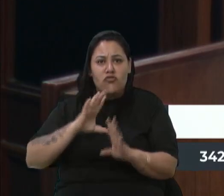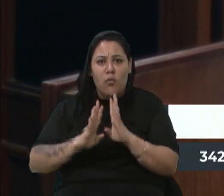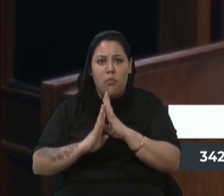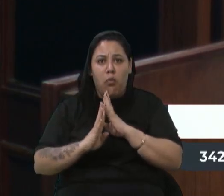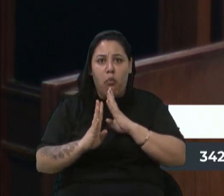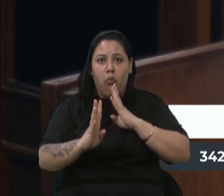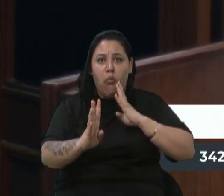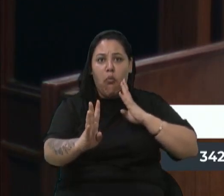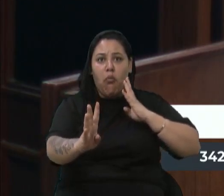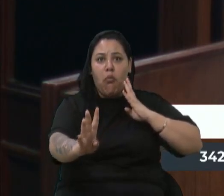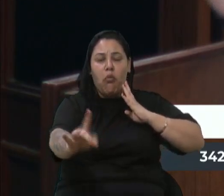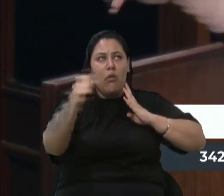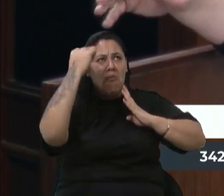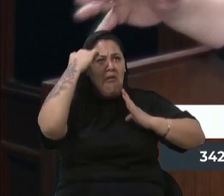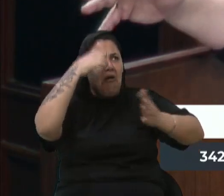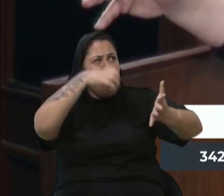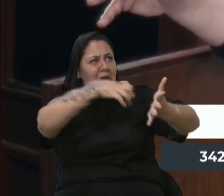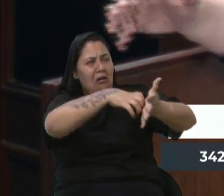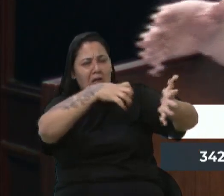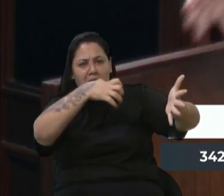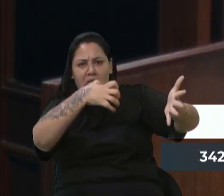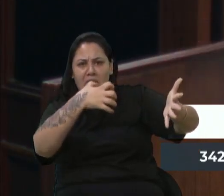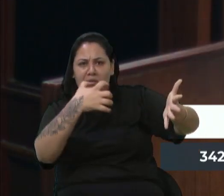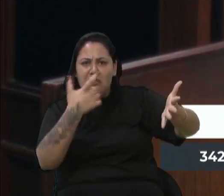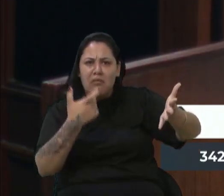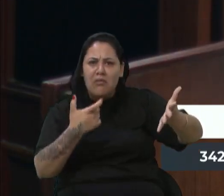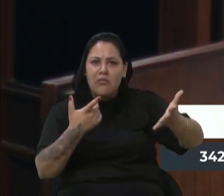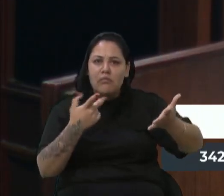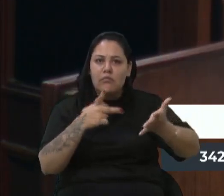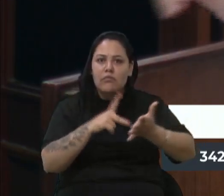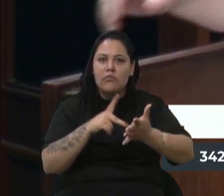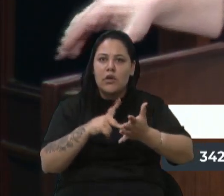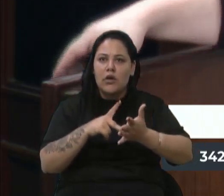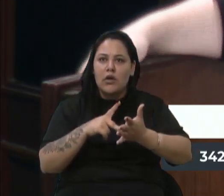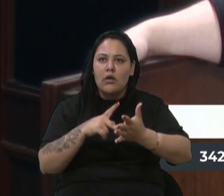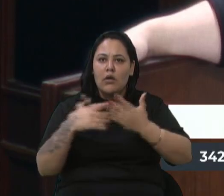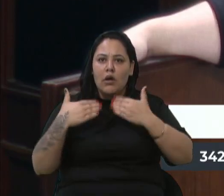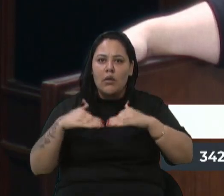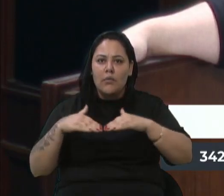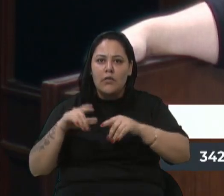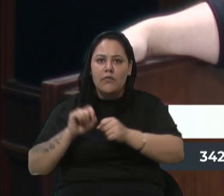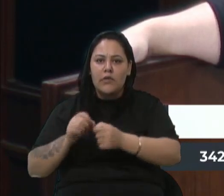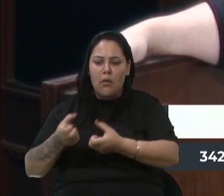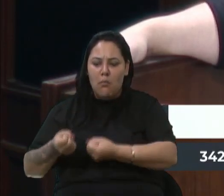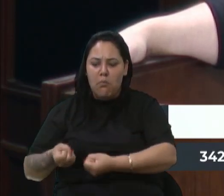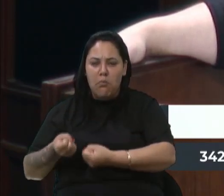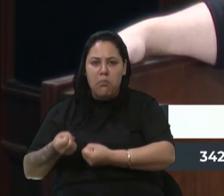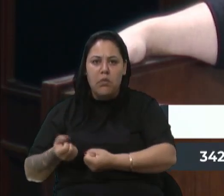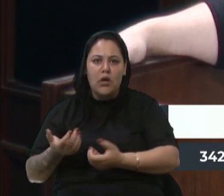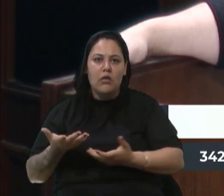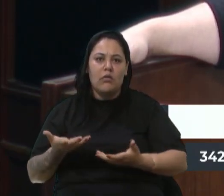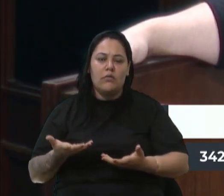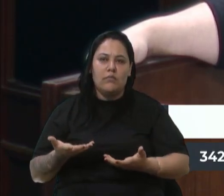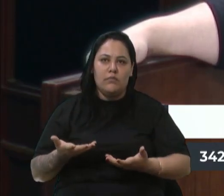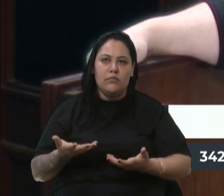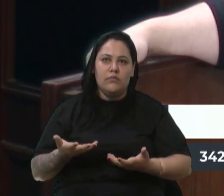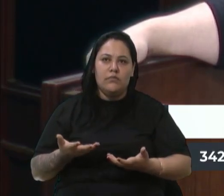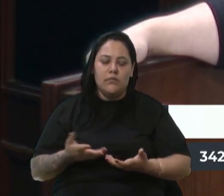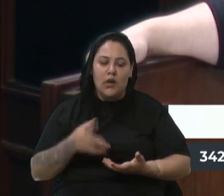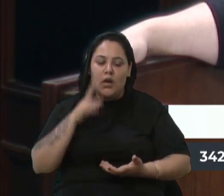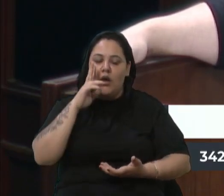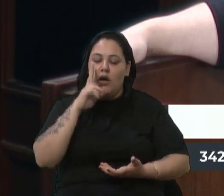será que foi um acidente, alguma coisa e tal? Os caminhões fazendo a pesagem. Olha, se